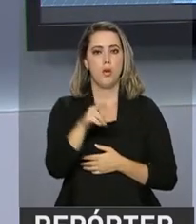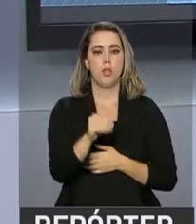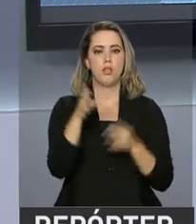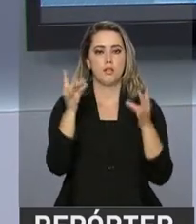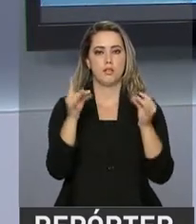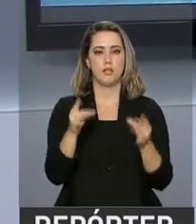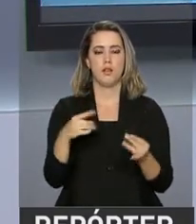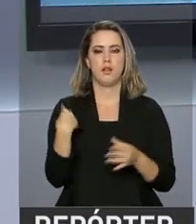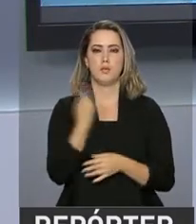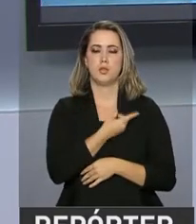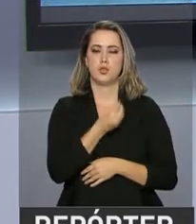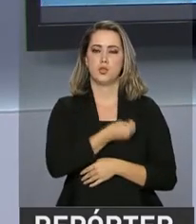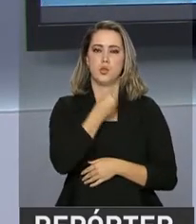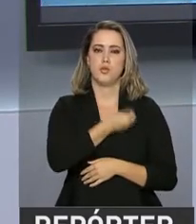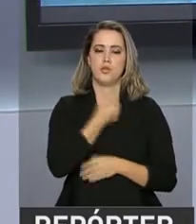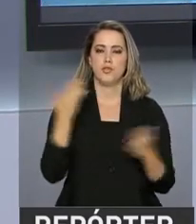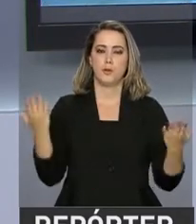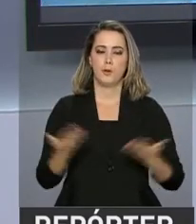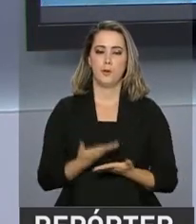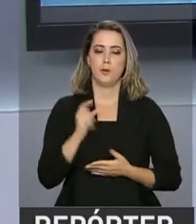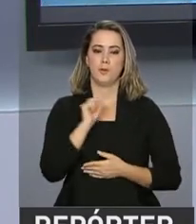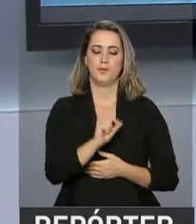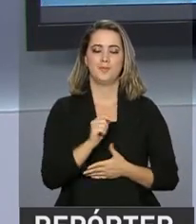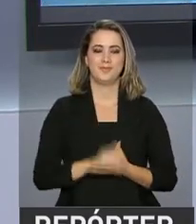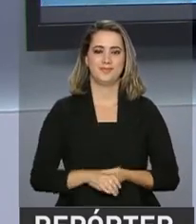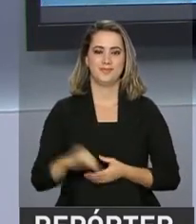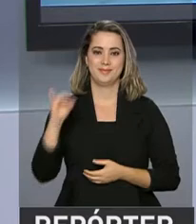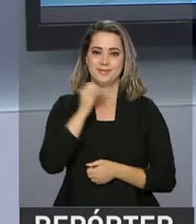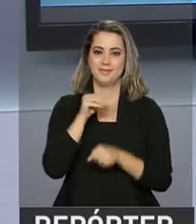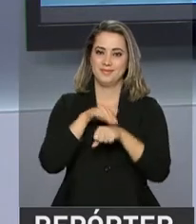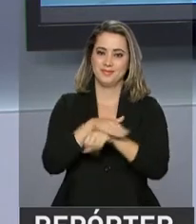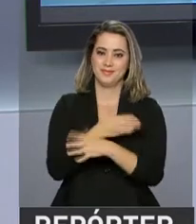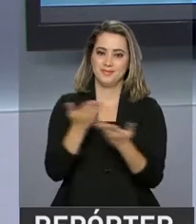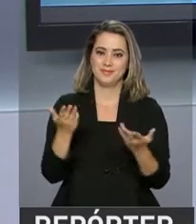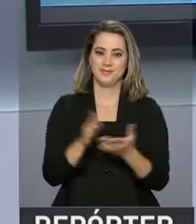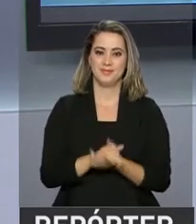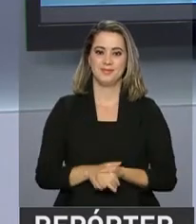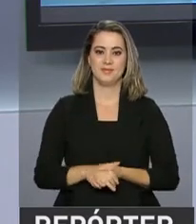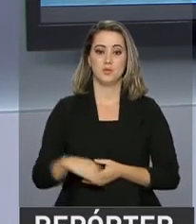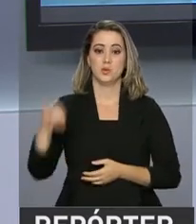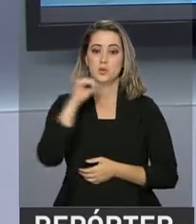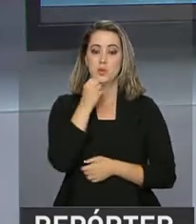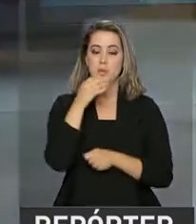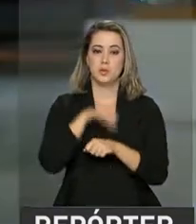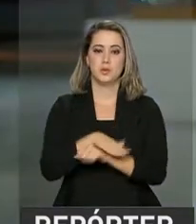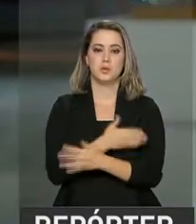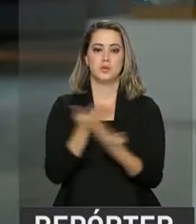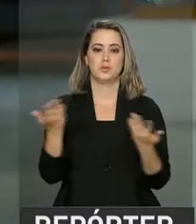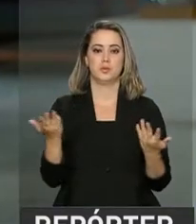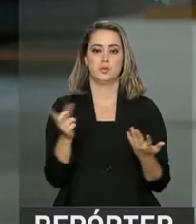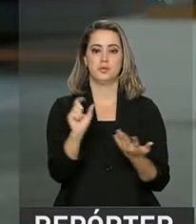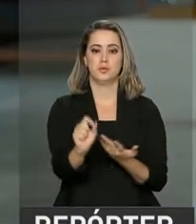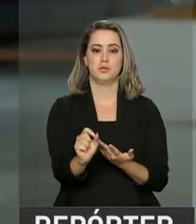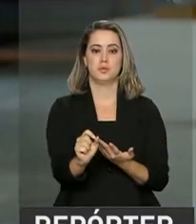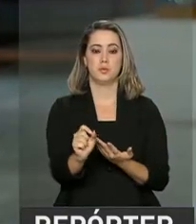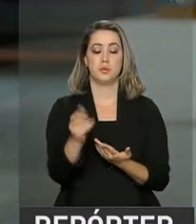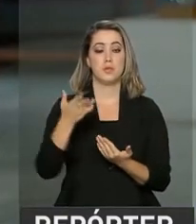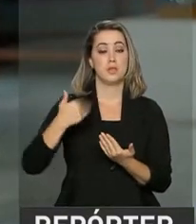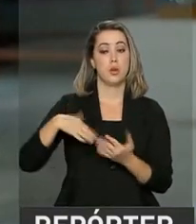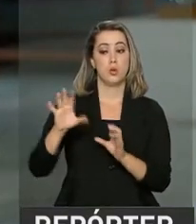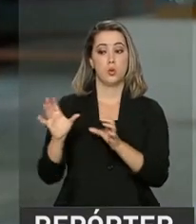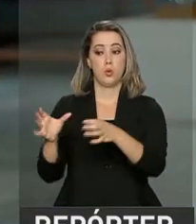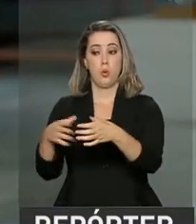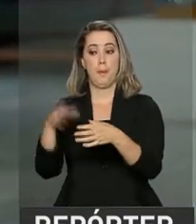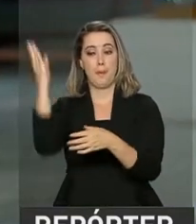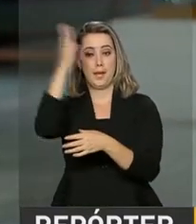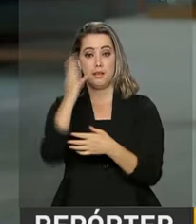traz os detalhes ao vivo pra gente sobre esse assunto hora boa noite a roberto boa noite boa noite a todos na maior parte do